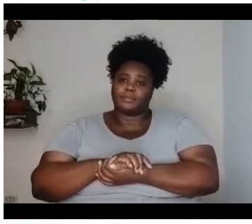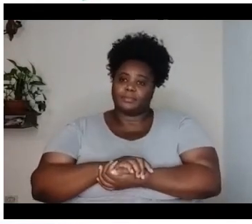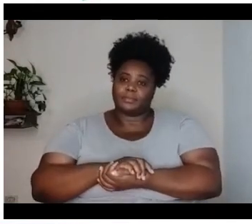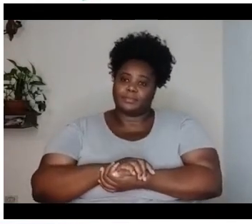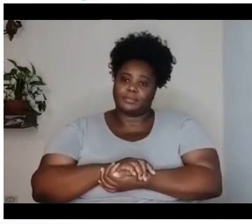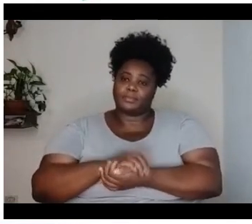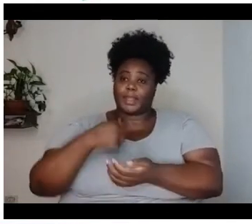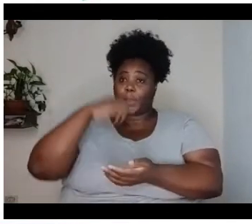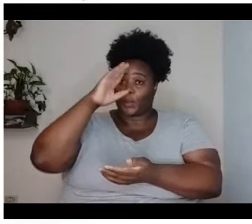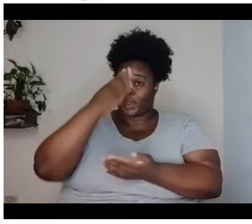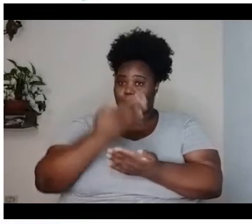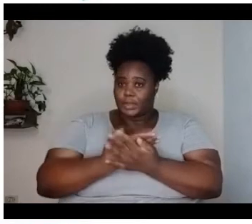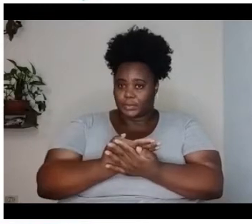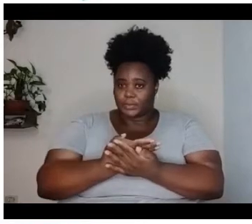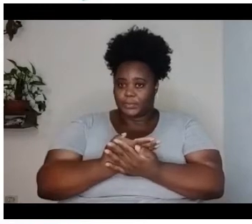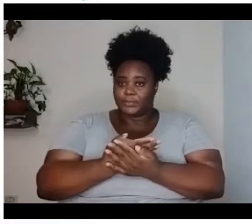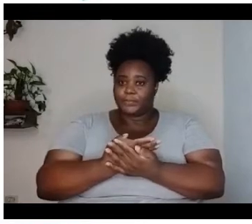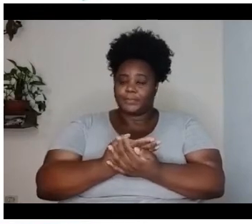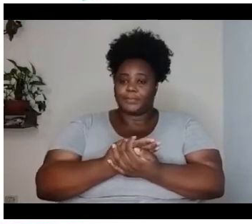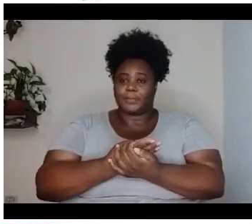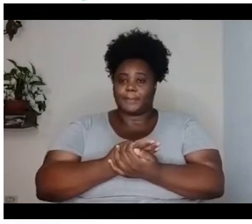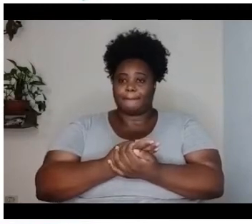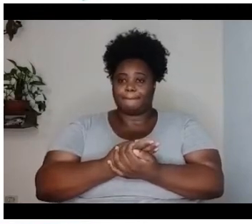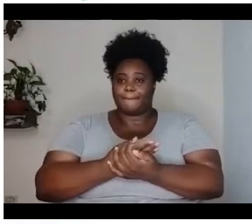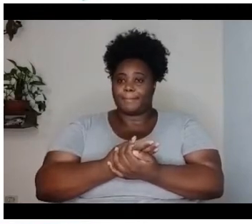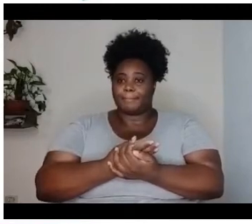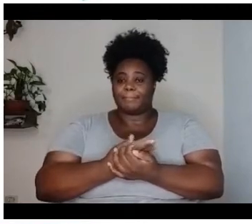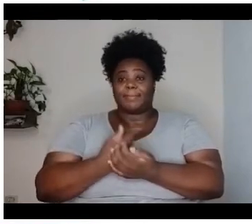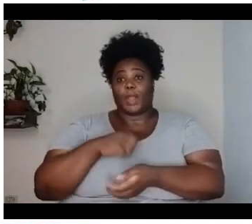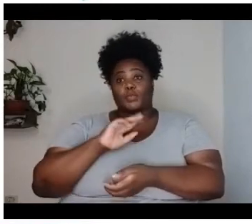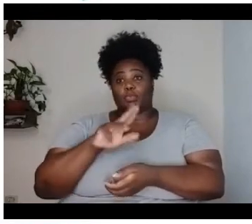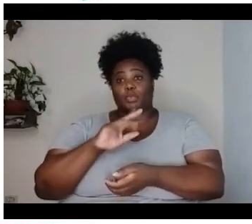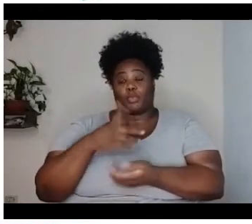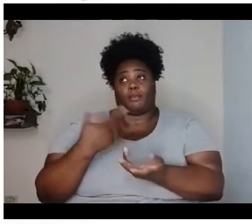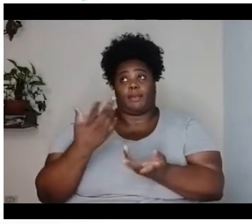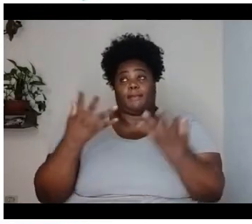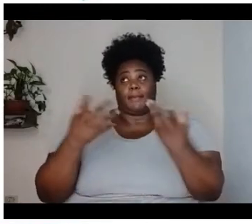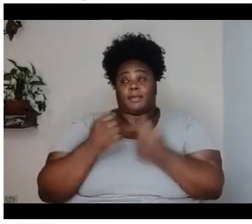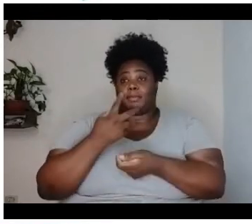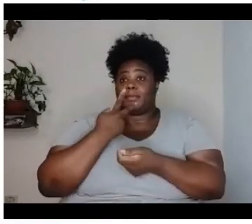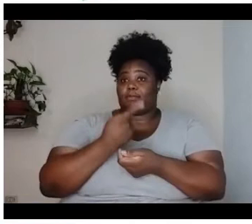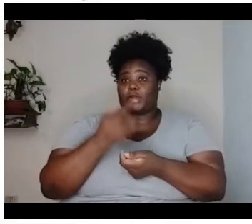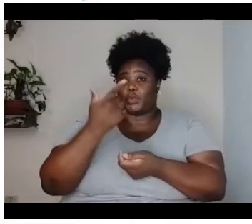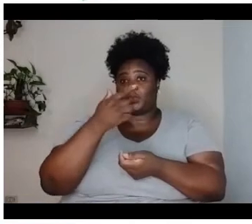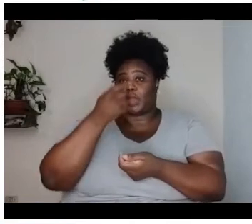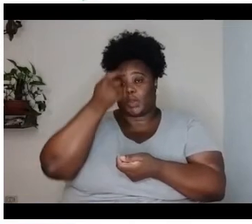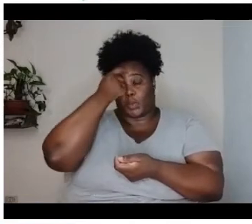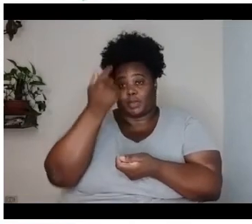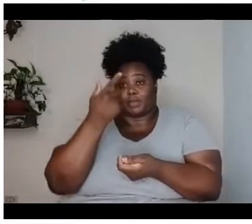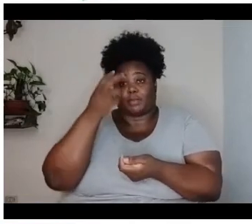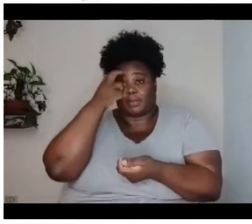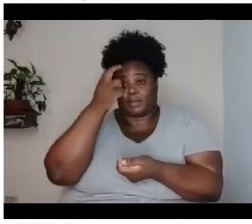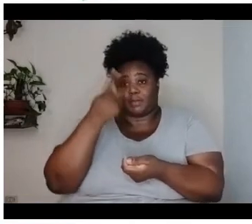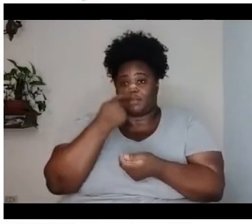que, bom, eu não sou nenhuma autoridade para falar, não tenho conhecimento intelectual sobre arte,